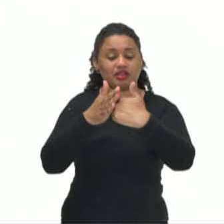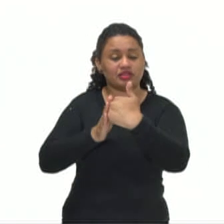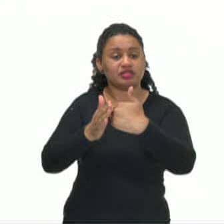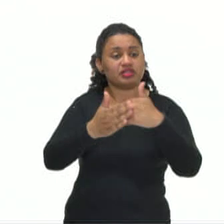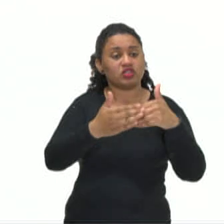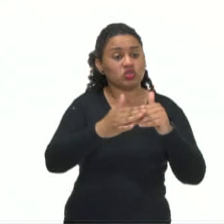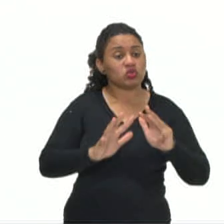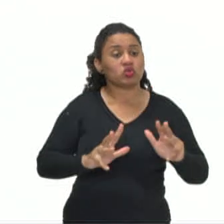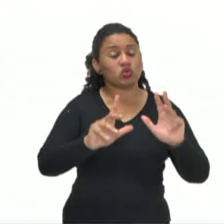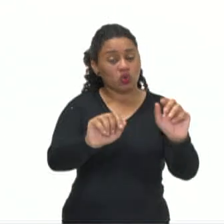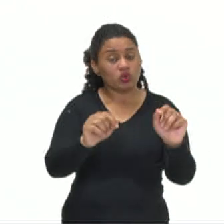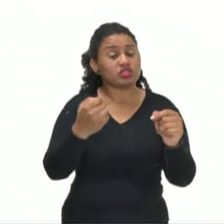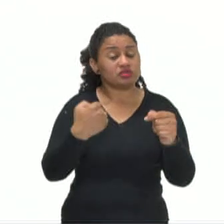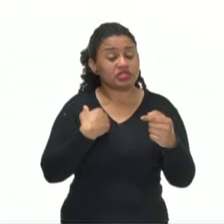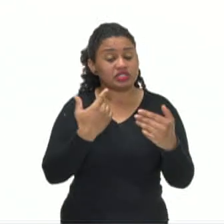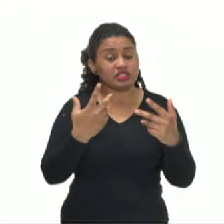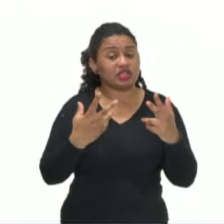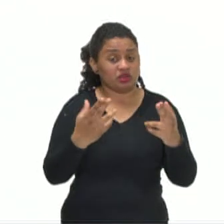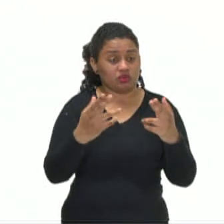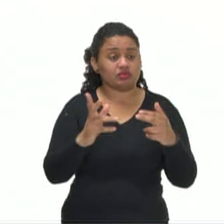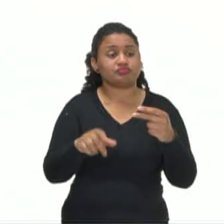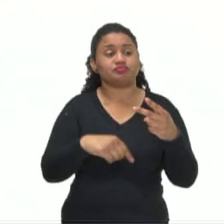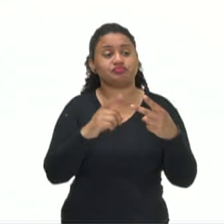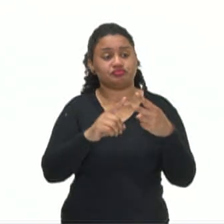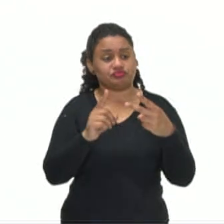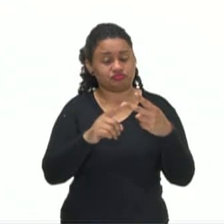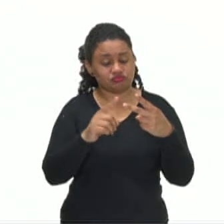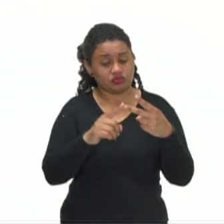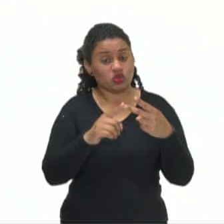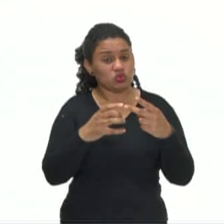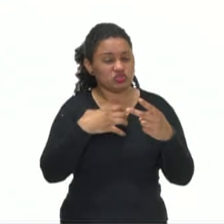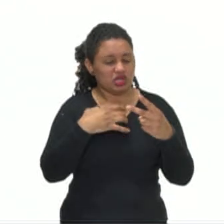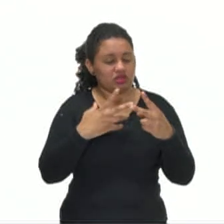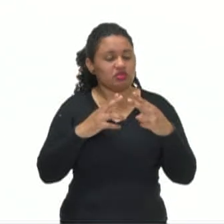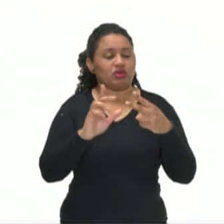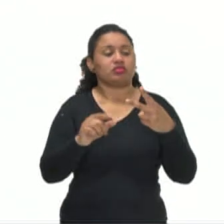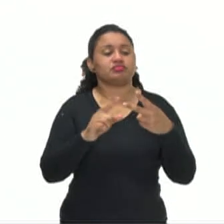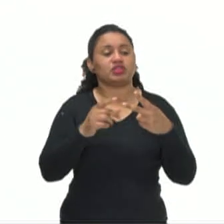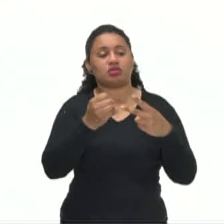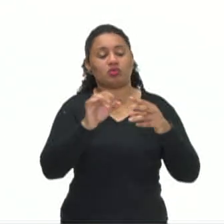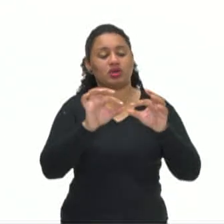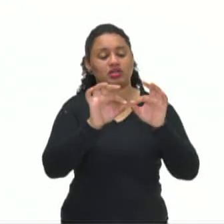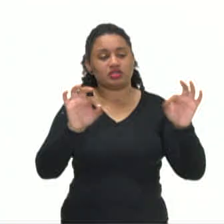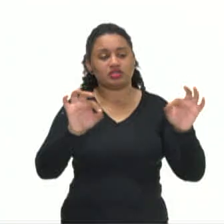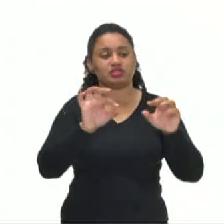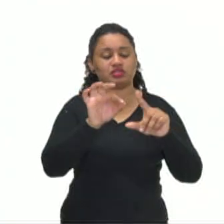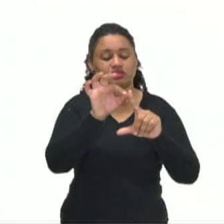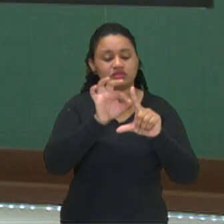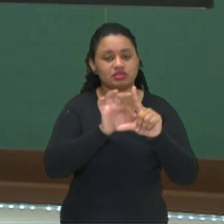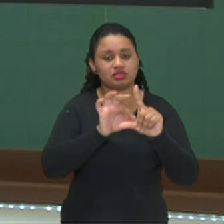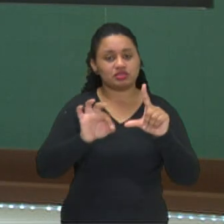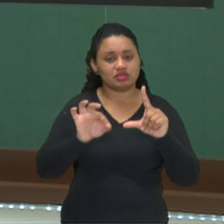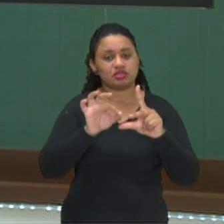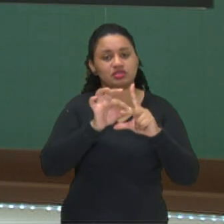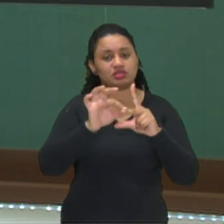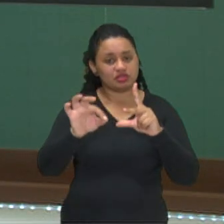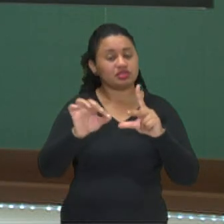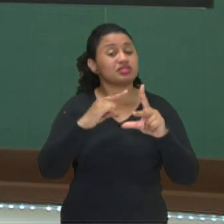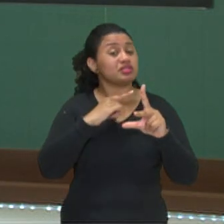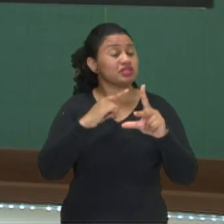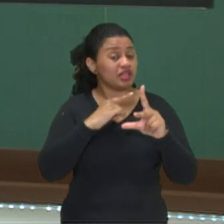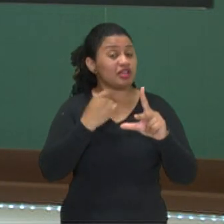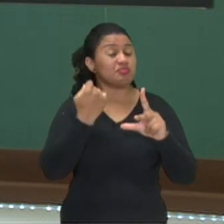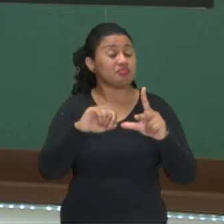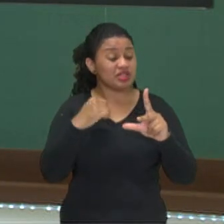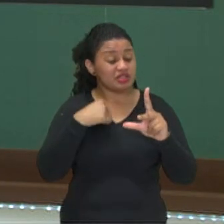faces têm que ser congruentes, iguais, né? Mesmo formato. Quantas arestas pertencem para cada vértice? Cada vértice tem que